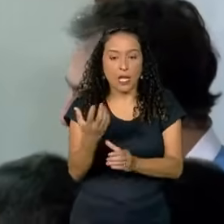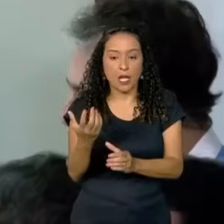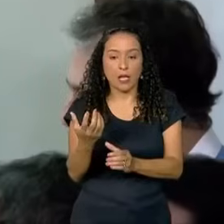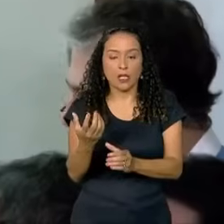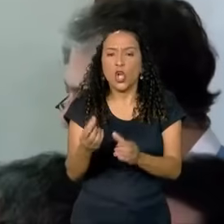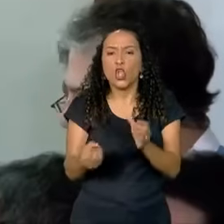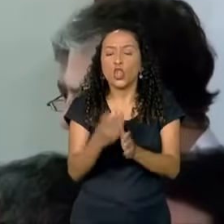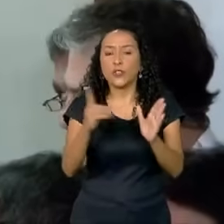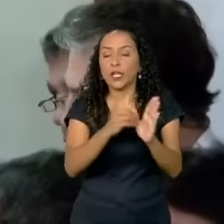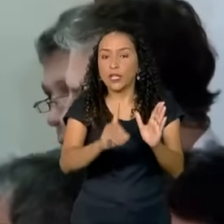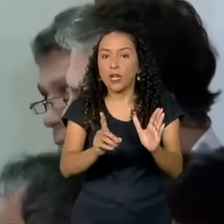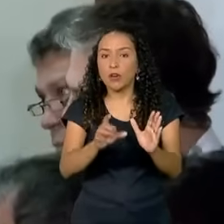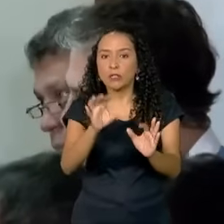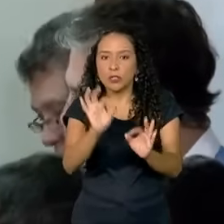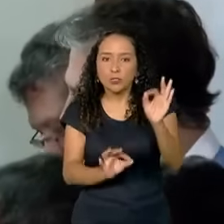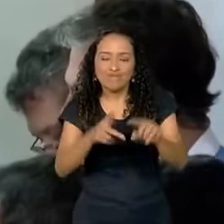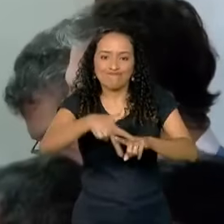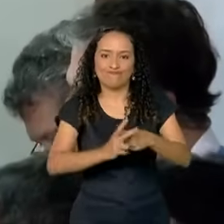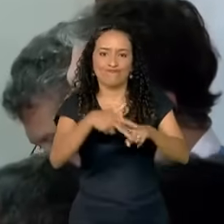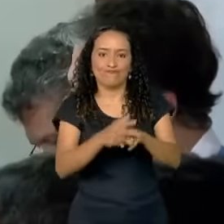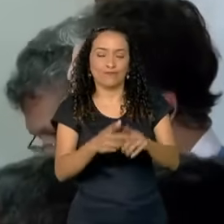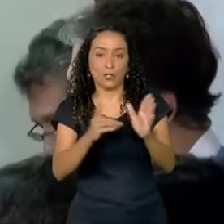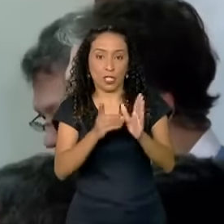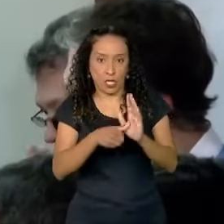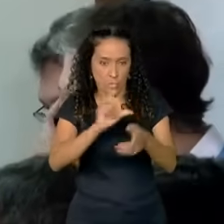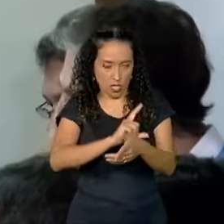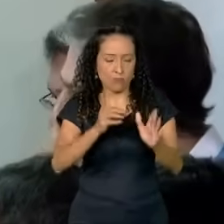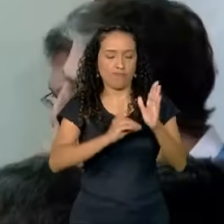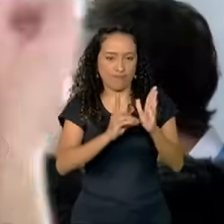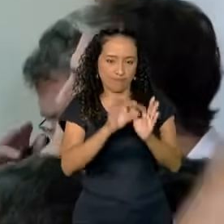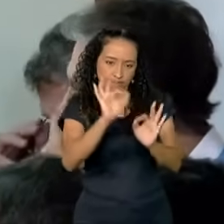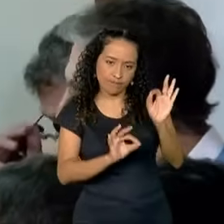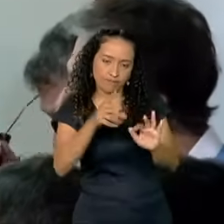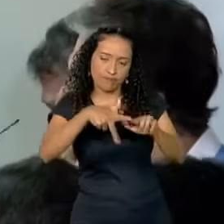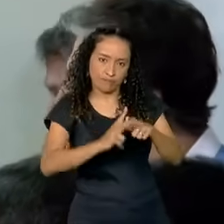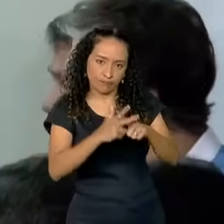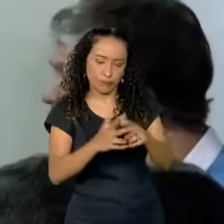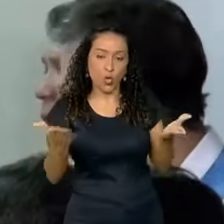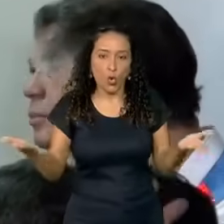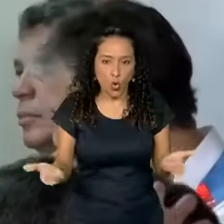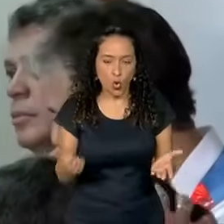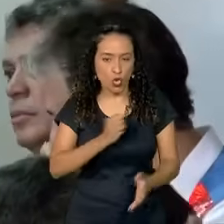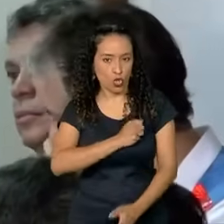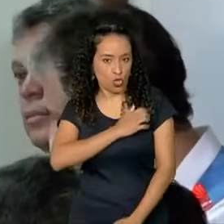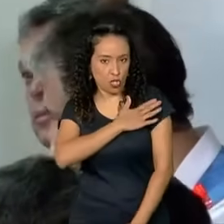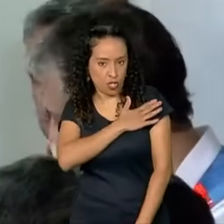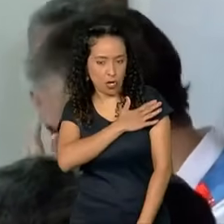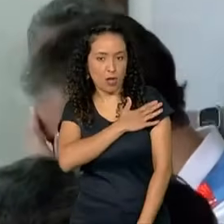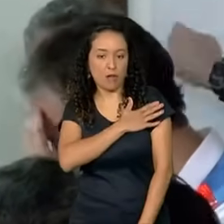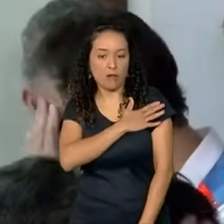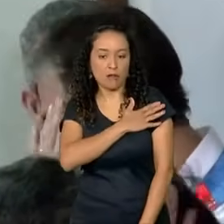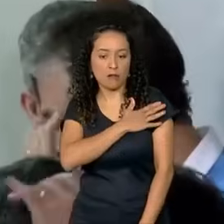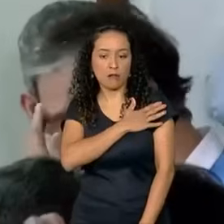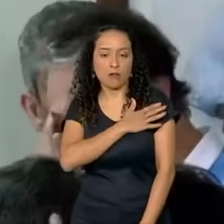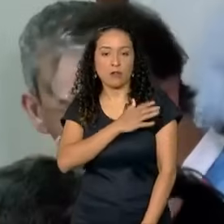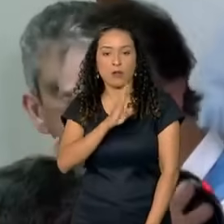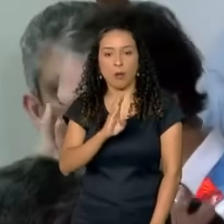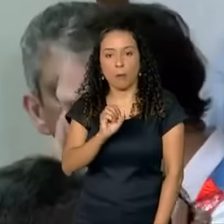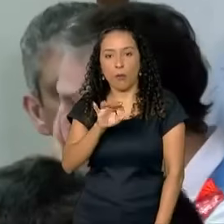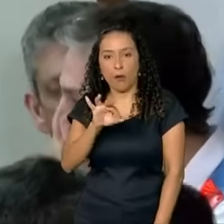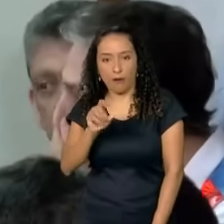decreto, não um novo decreto, atualizar o decreto anterior. E hoje, o coronel está aqui, o